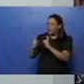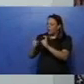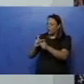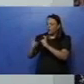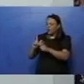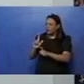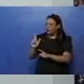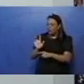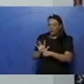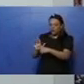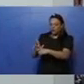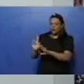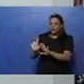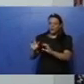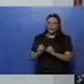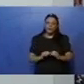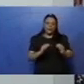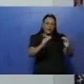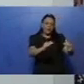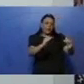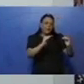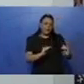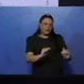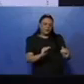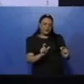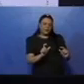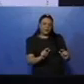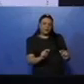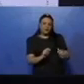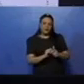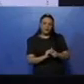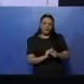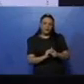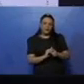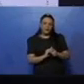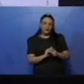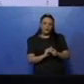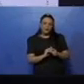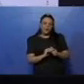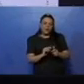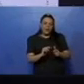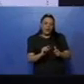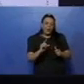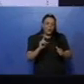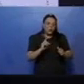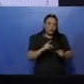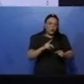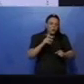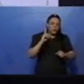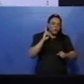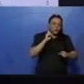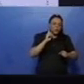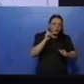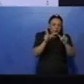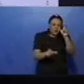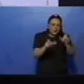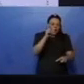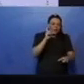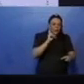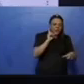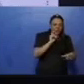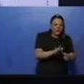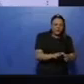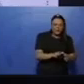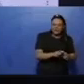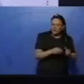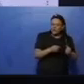Parágrafo 3. A defecção americana despejou um balde de água fria no otimismo com o pós-Paris.